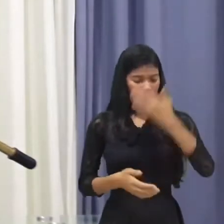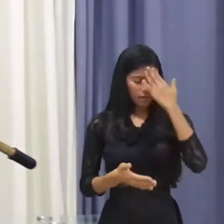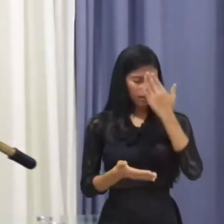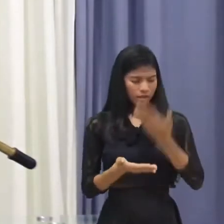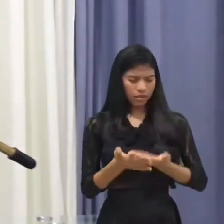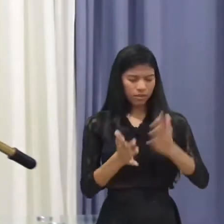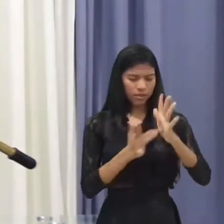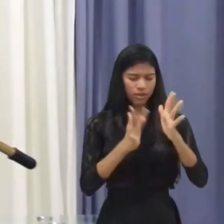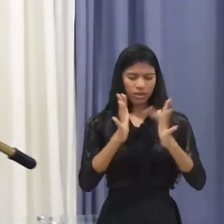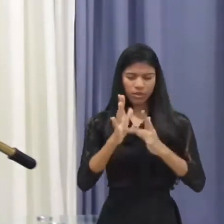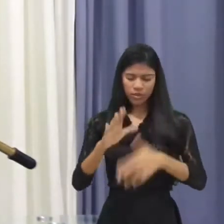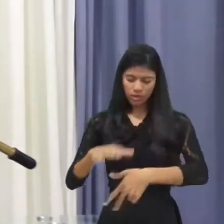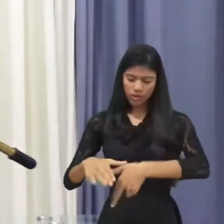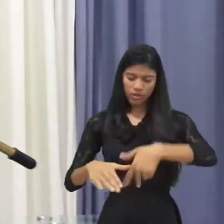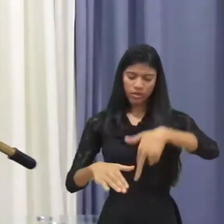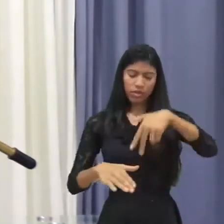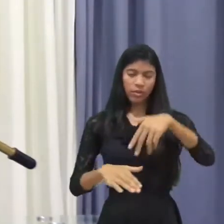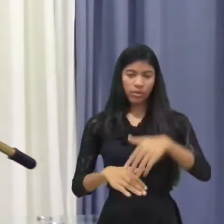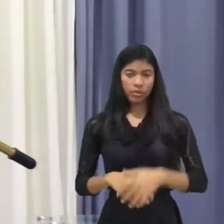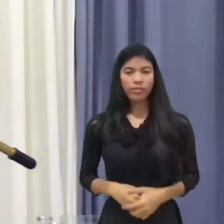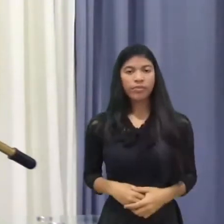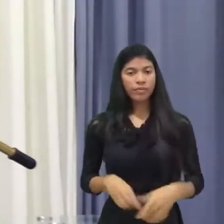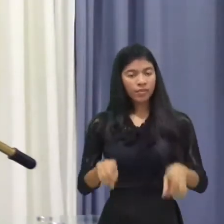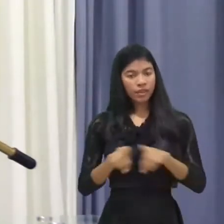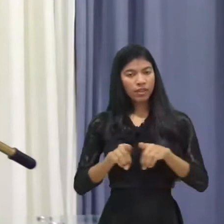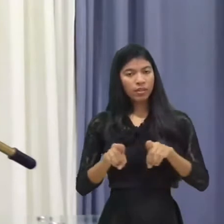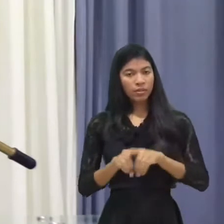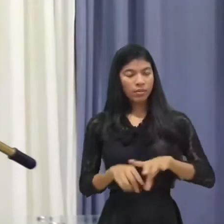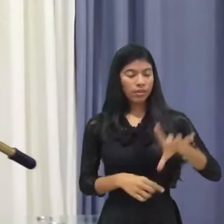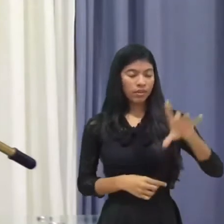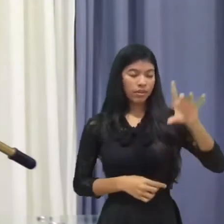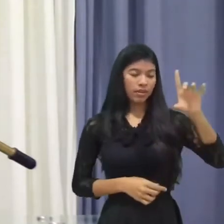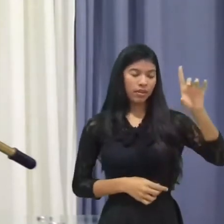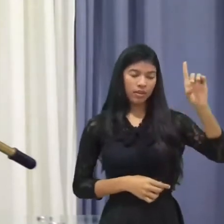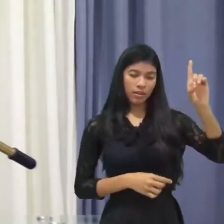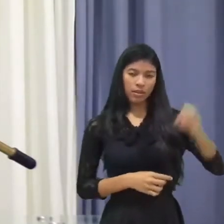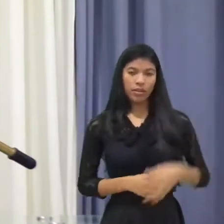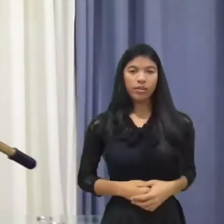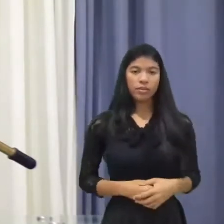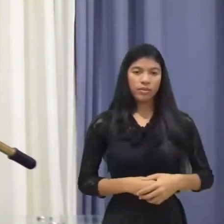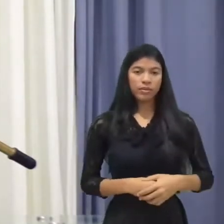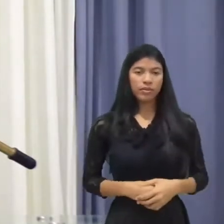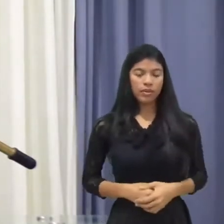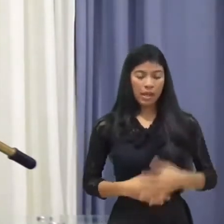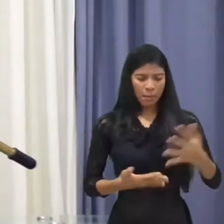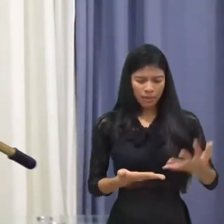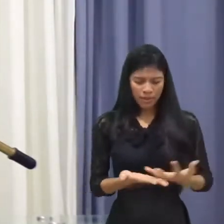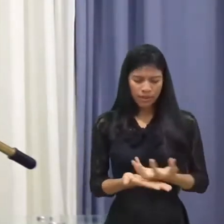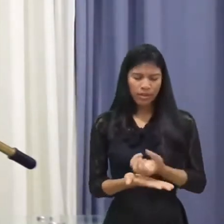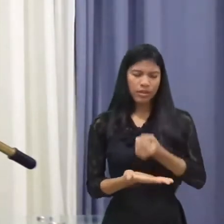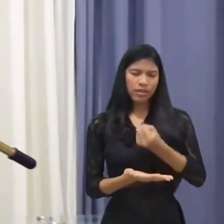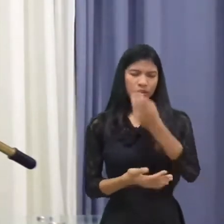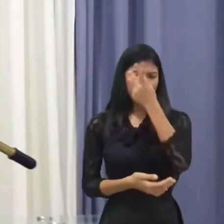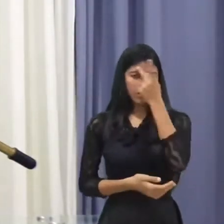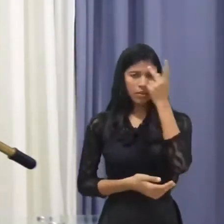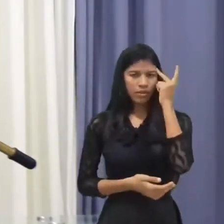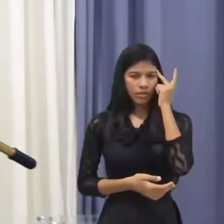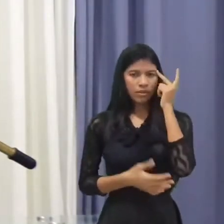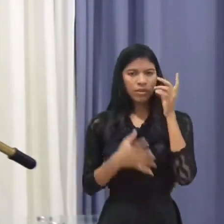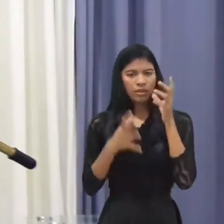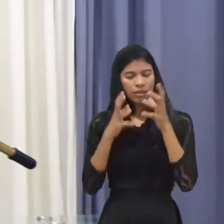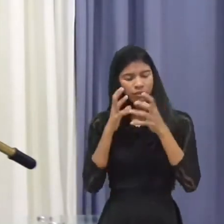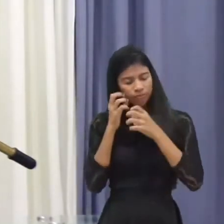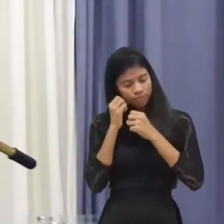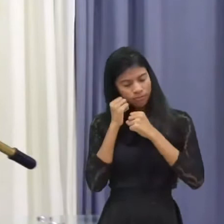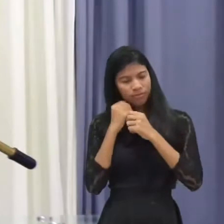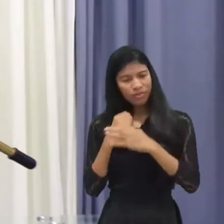ressuscitou, assim também Deus, mediante Jesus, trará em sua companhia os que dormem. Ora, ainda vos